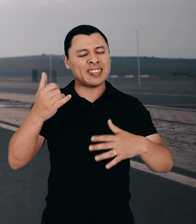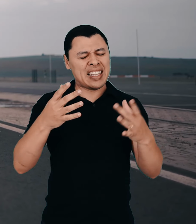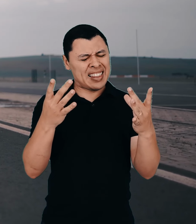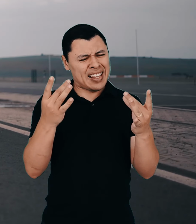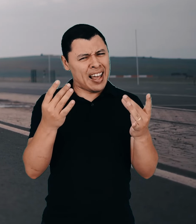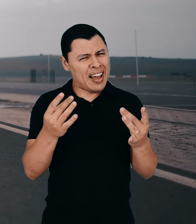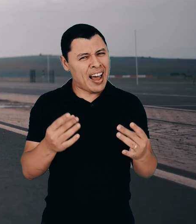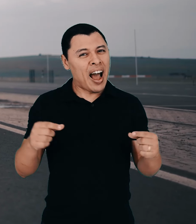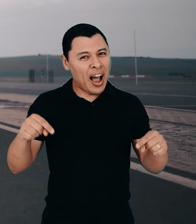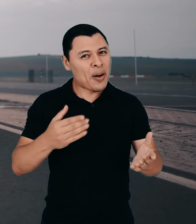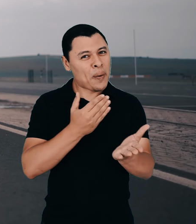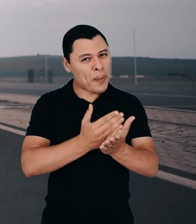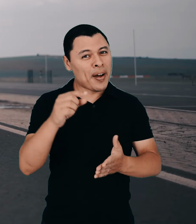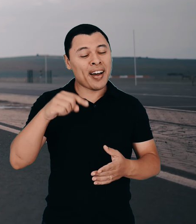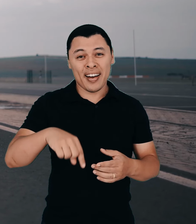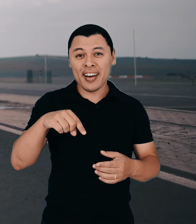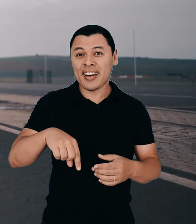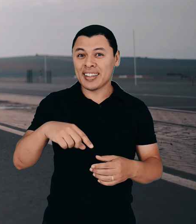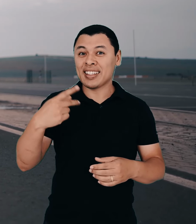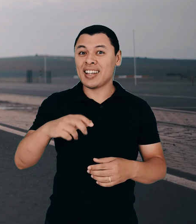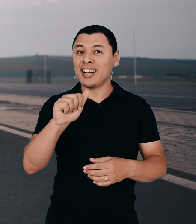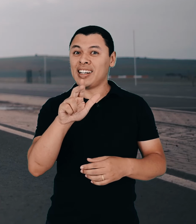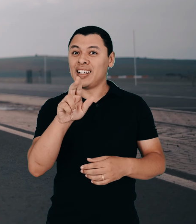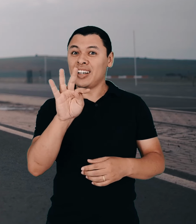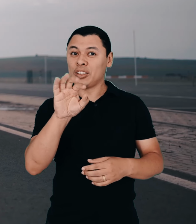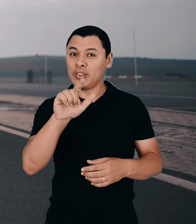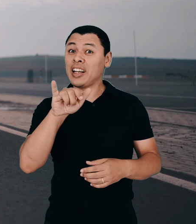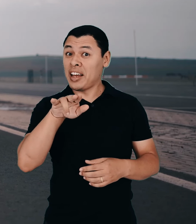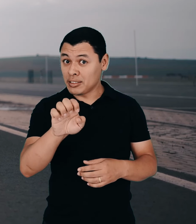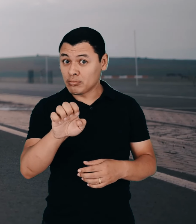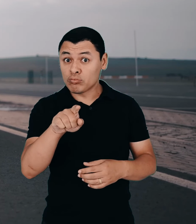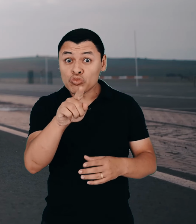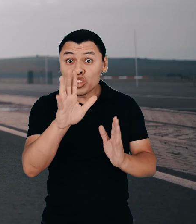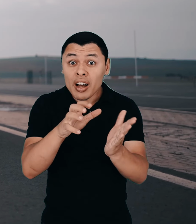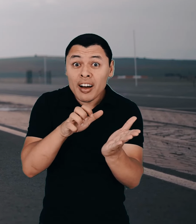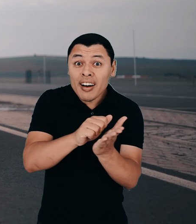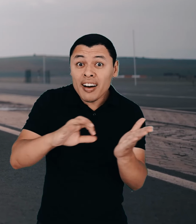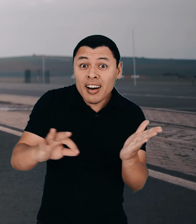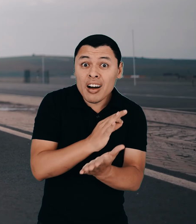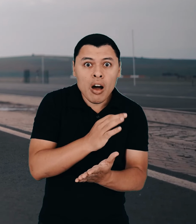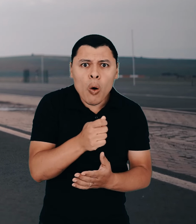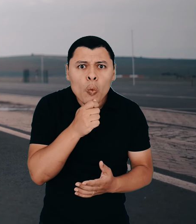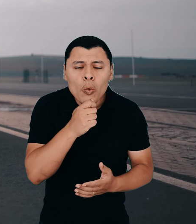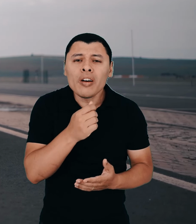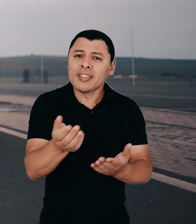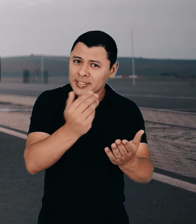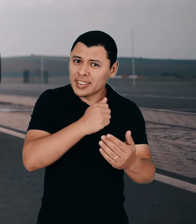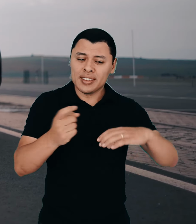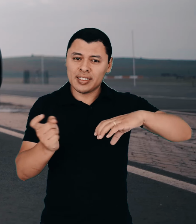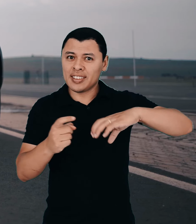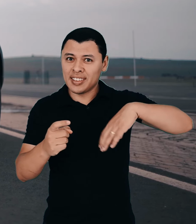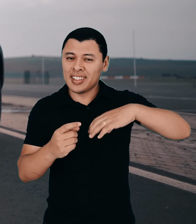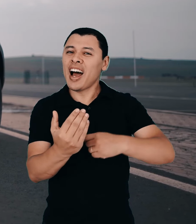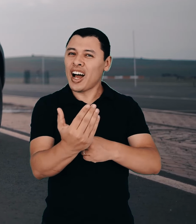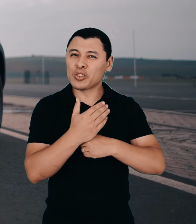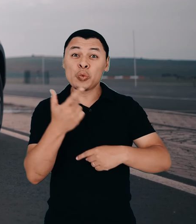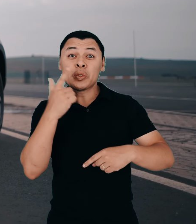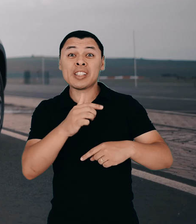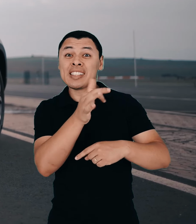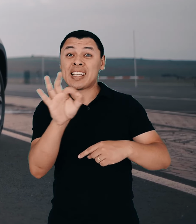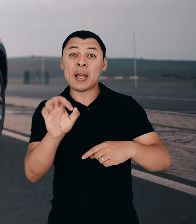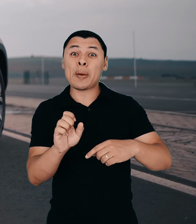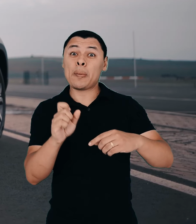com o máximo de detalhes técnicos a partir de agora, nessa avaliação aqui no Autoline. E aliás, se você ainda não é assinante do canal, assine, ative os sininhos e nos ajude